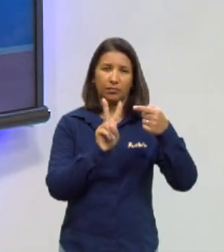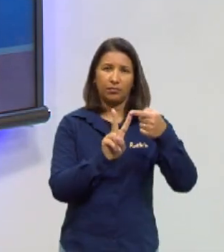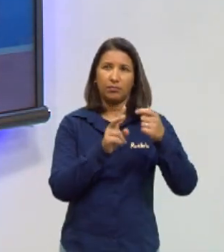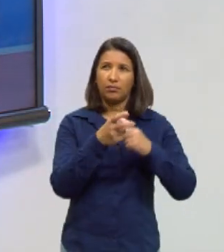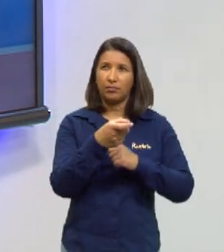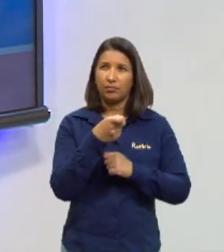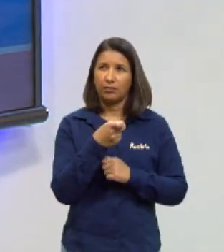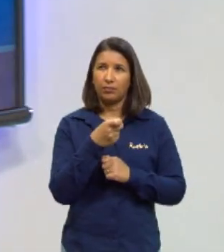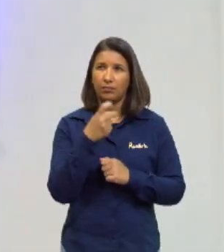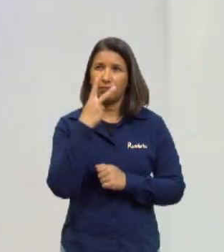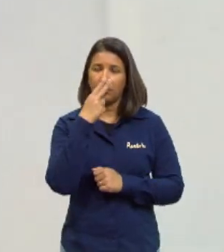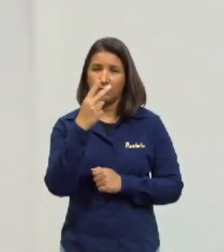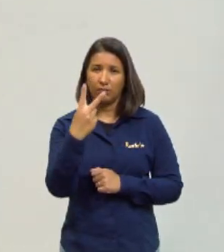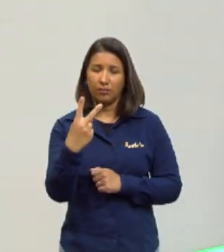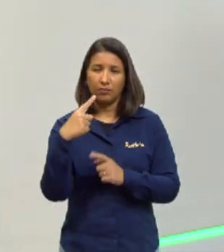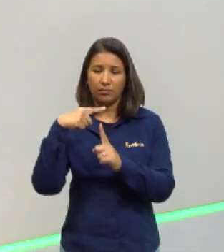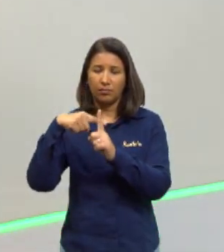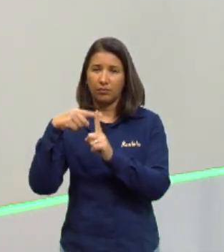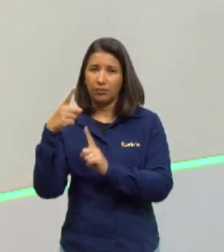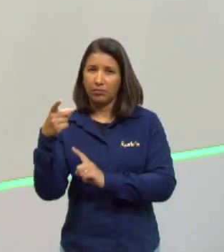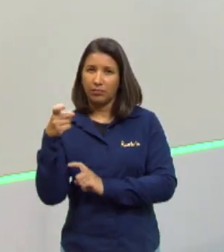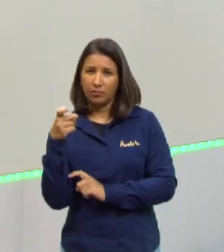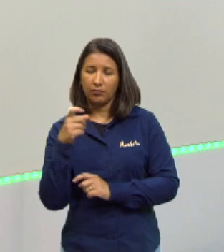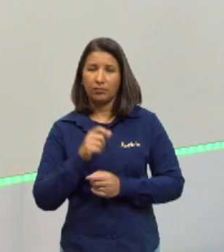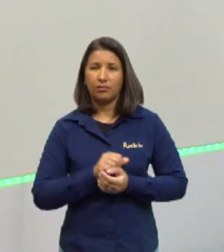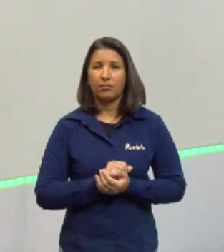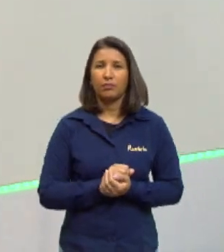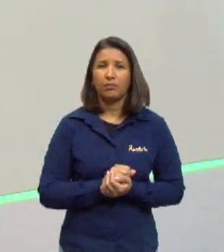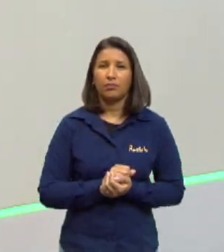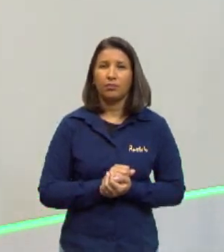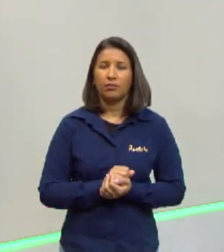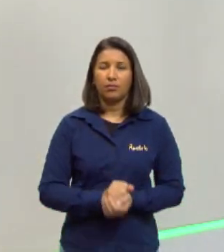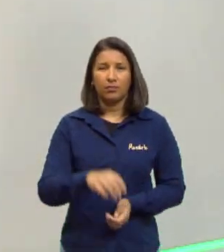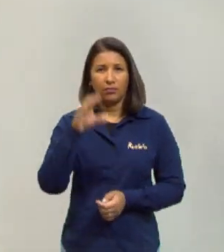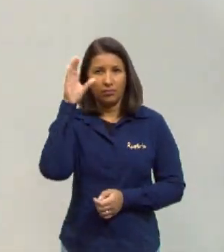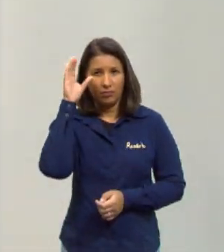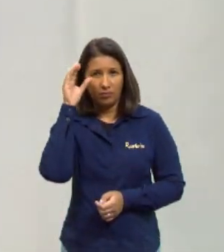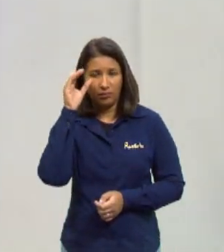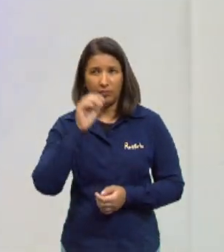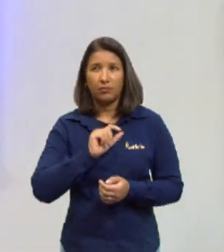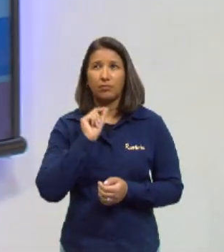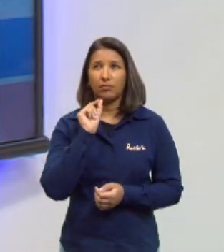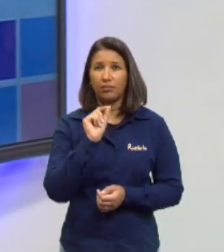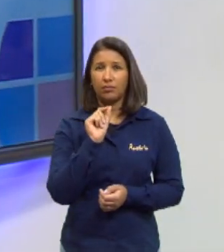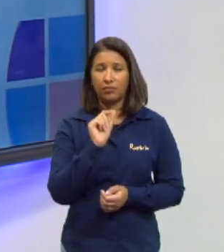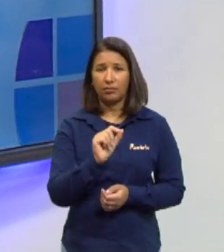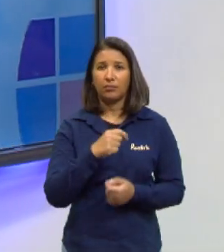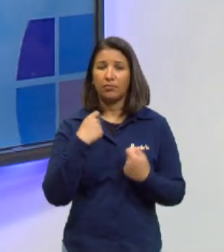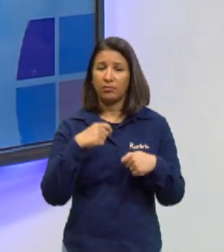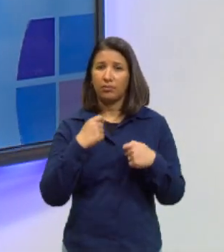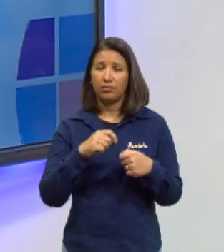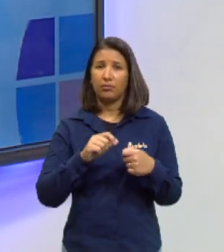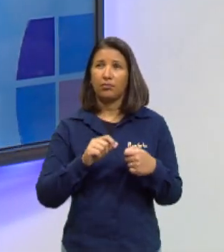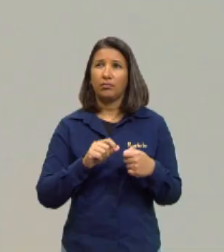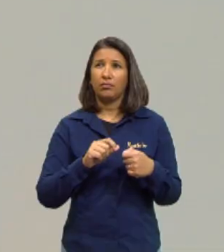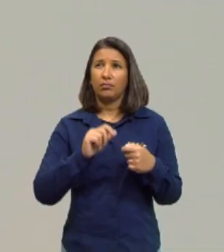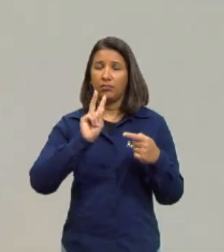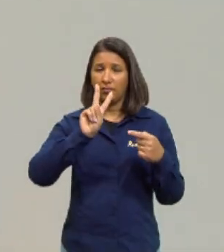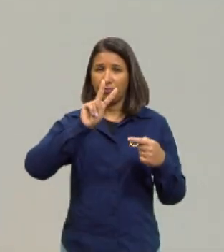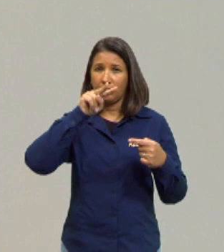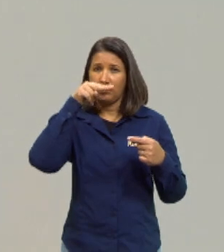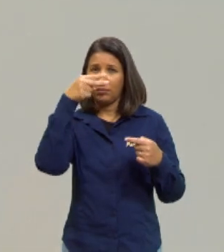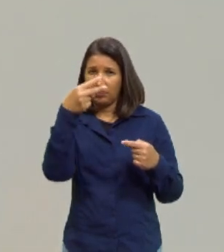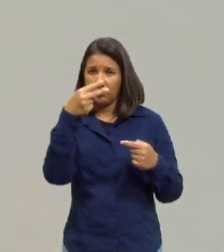x. Tá? Então, eu estou dizendo para vocês que vocês observem que nós precisaremos elevar ao